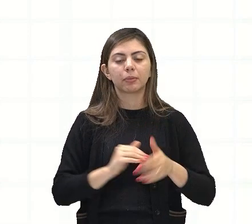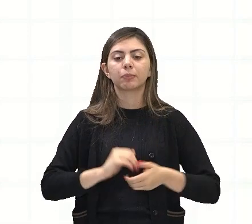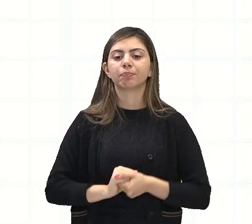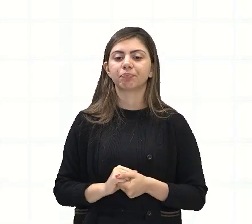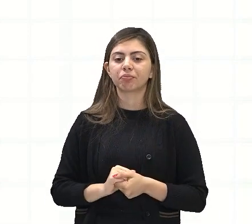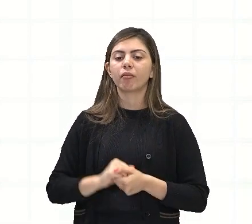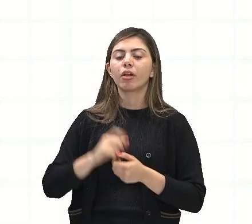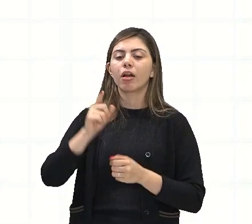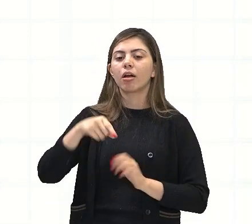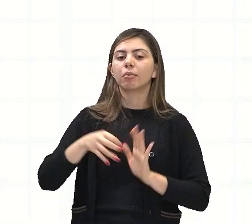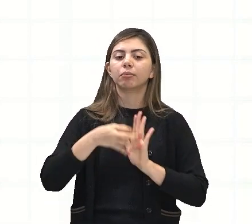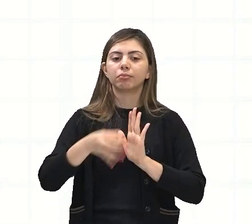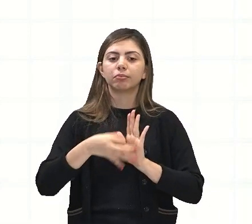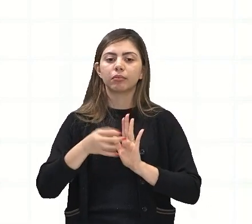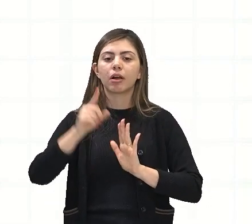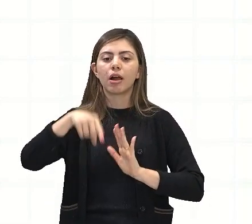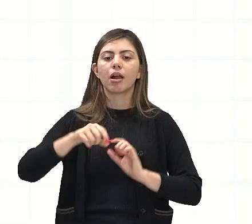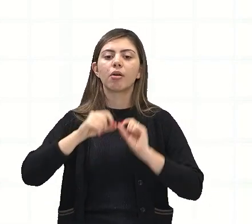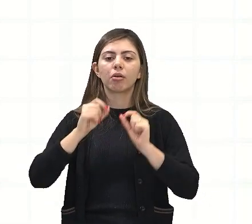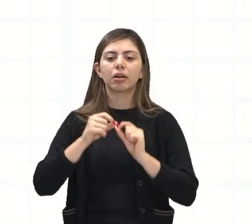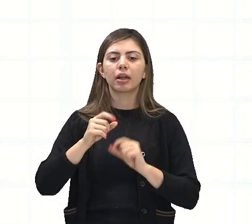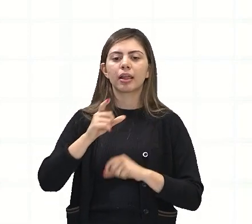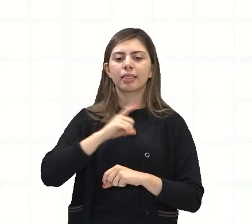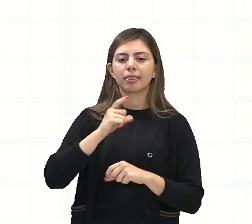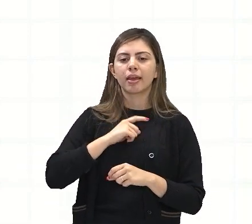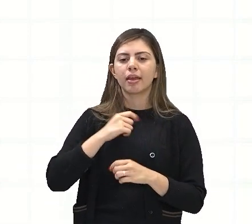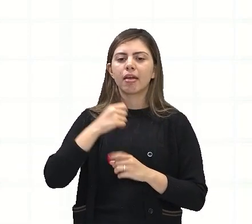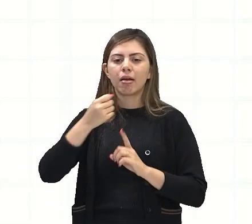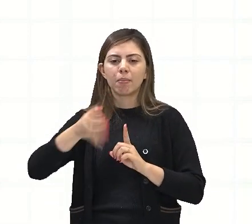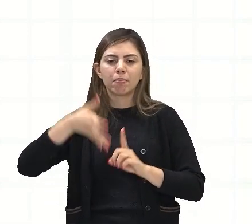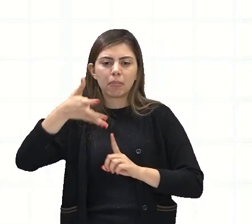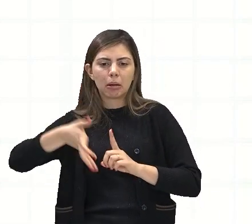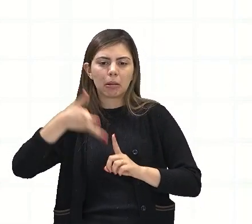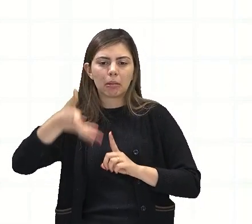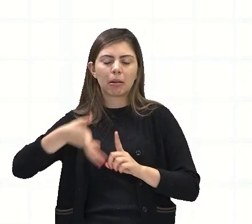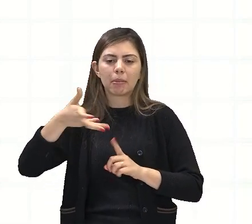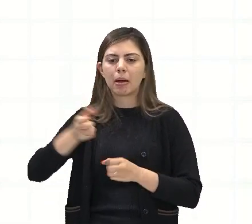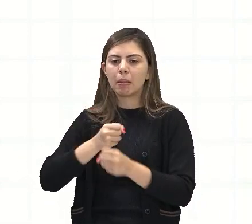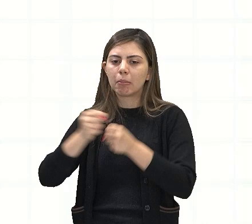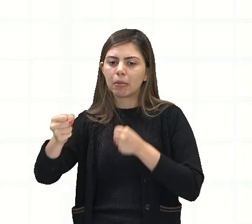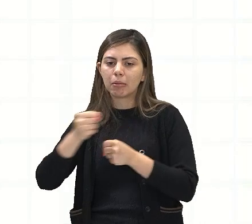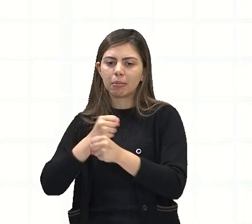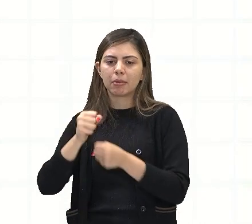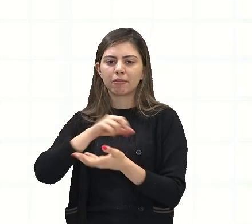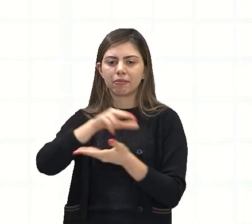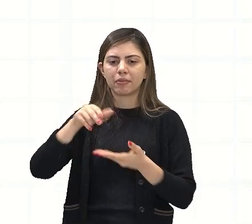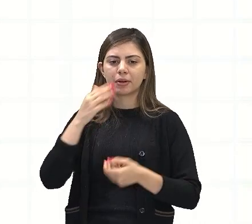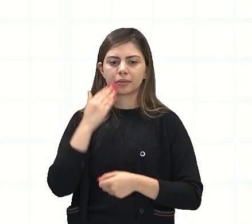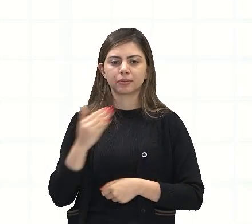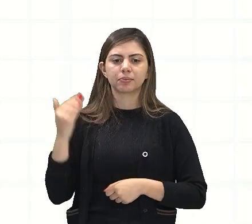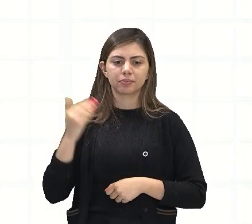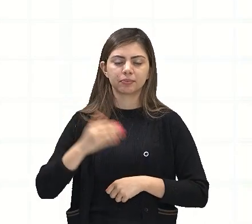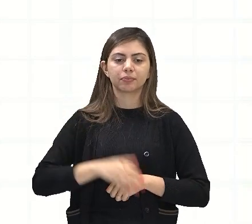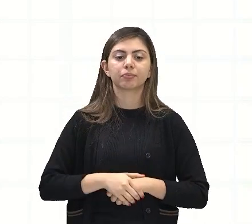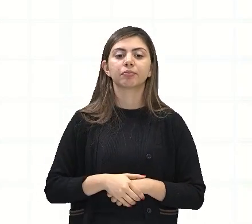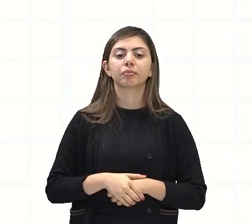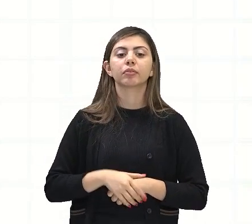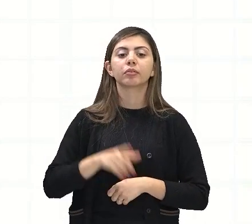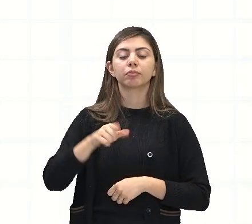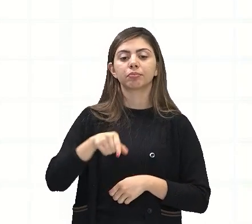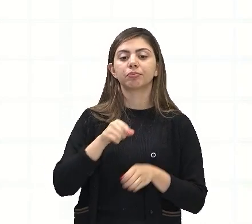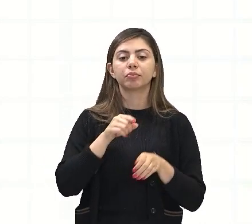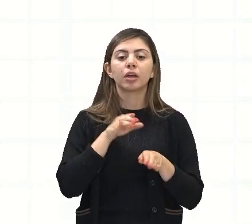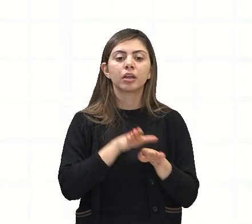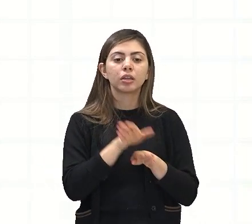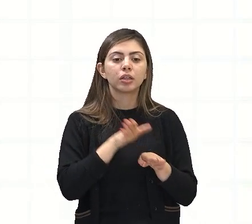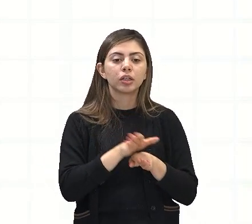seminário, palestra, entrevistas, enciclopédias. E no injuntivo, gente, o que é que eu vou ter? Manual de instrução, bula